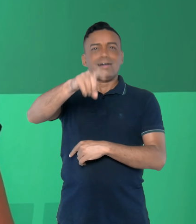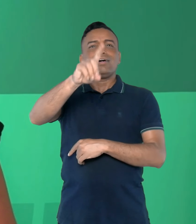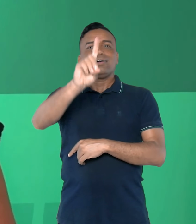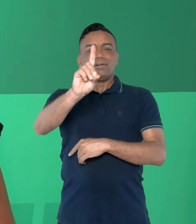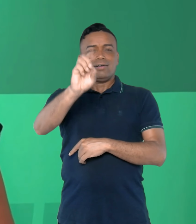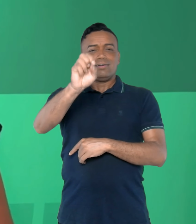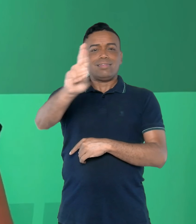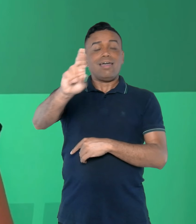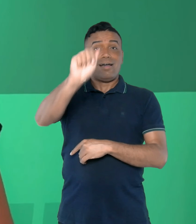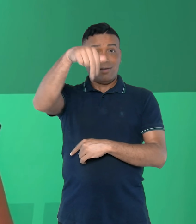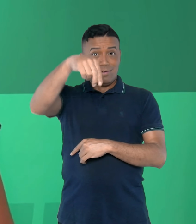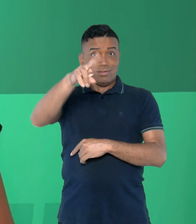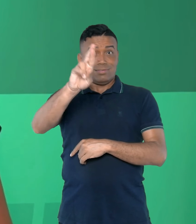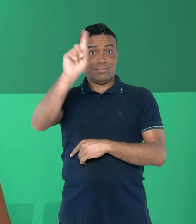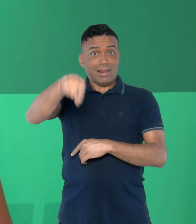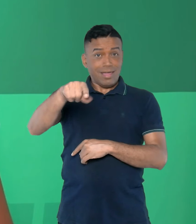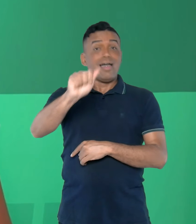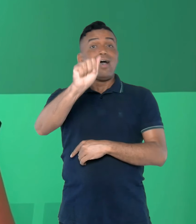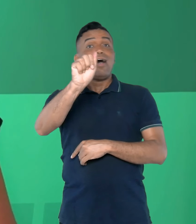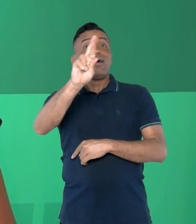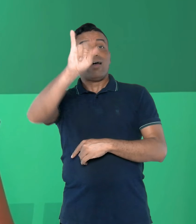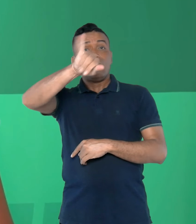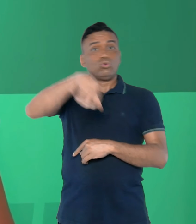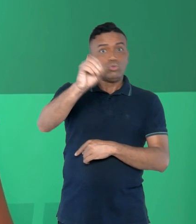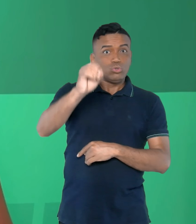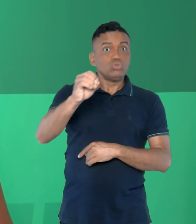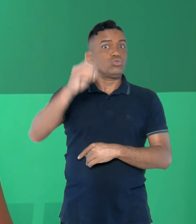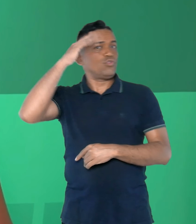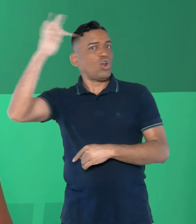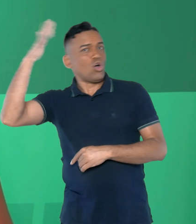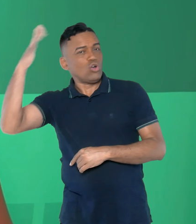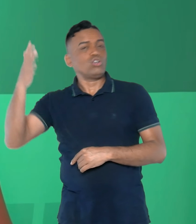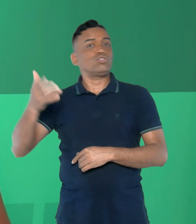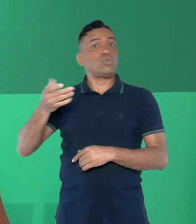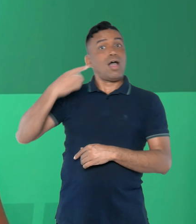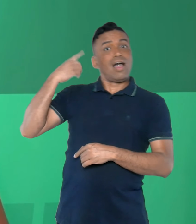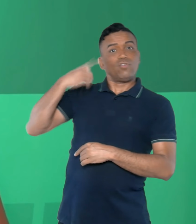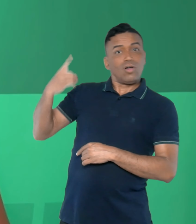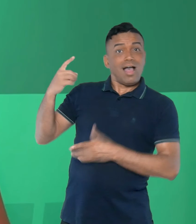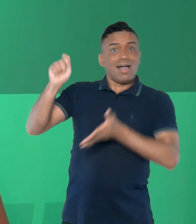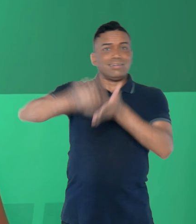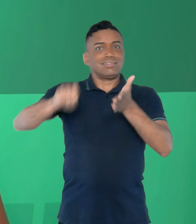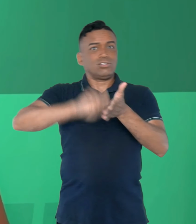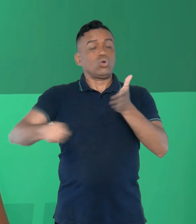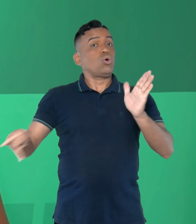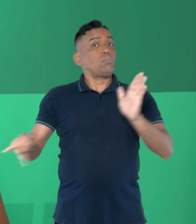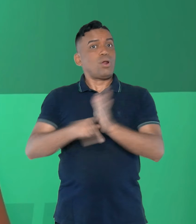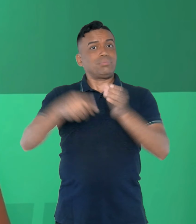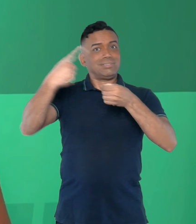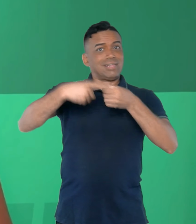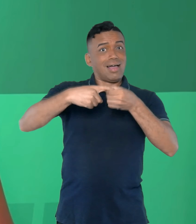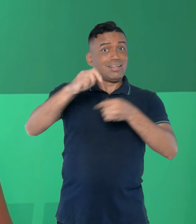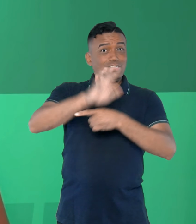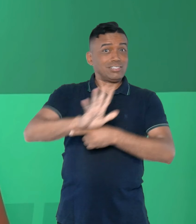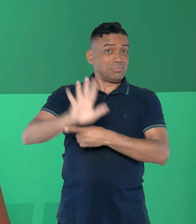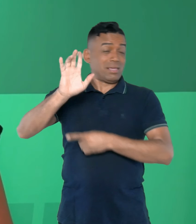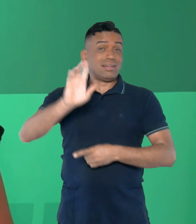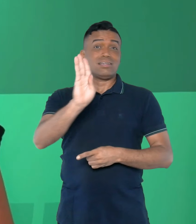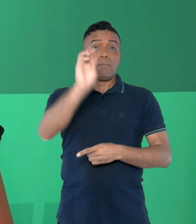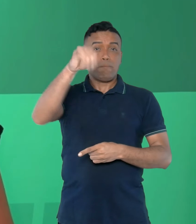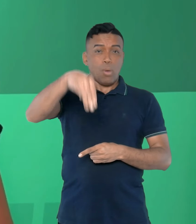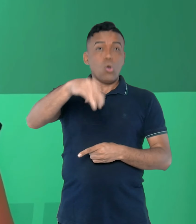filósofo, advogado e escritor, que nasceu em Bom Despacho, aqui em Minas Gerais, e mora em Belo Horizonte. E desde